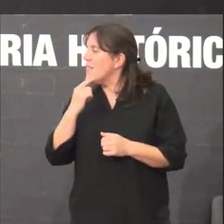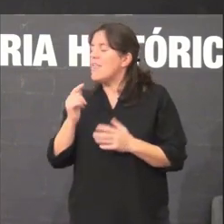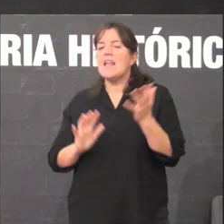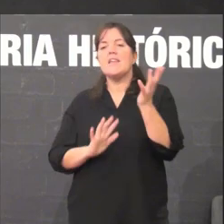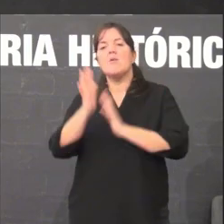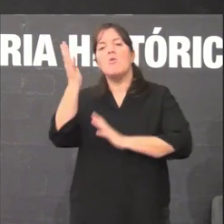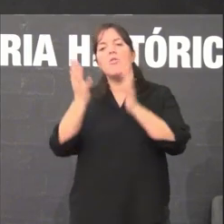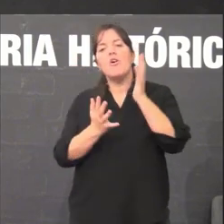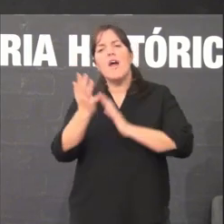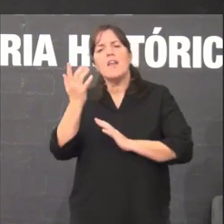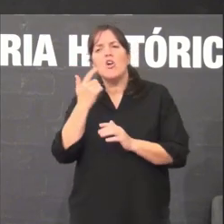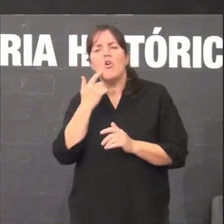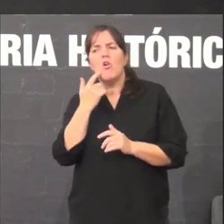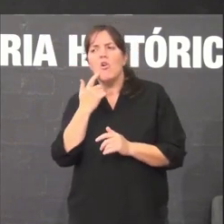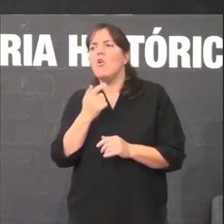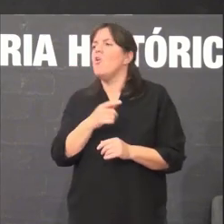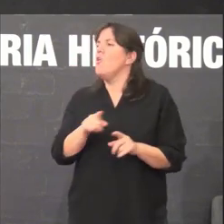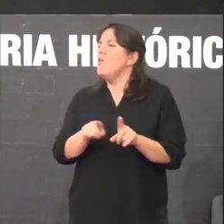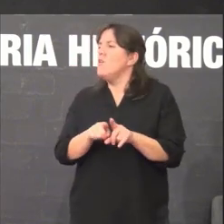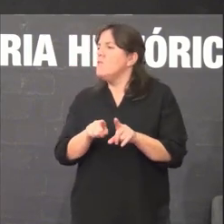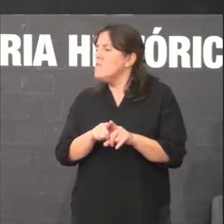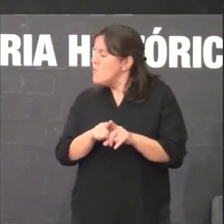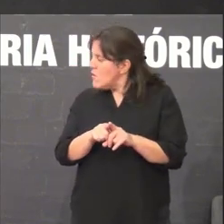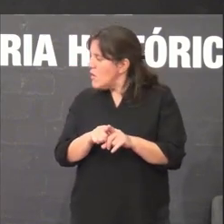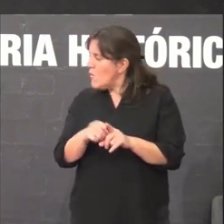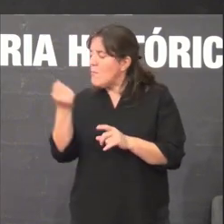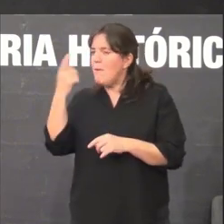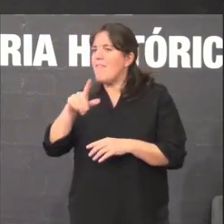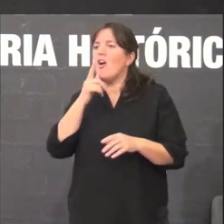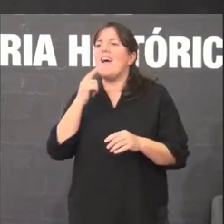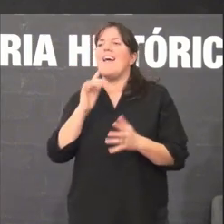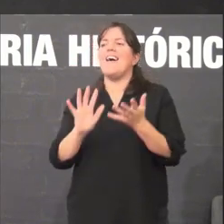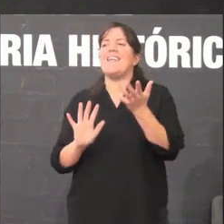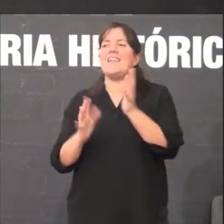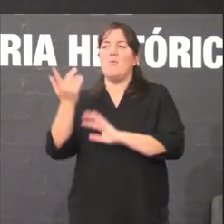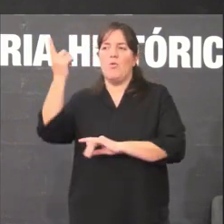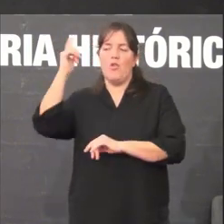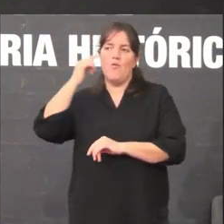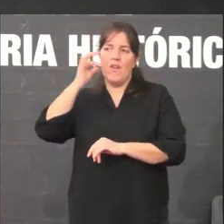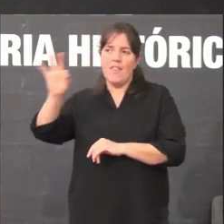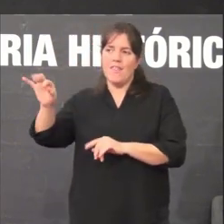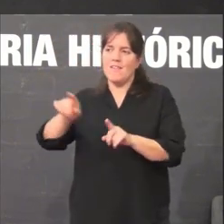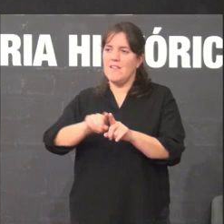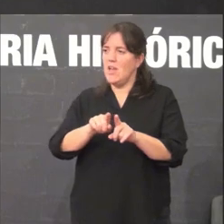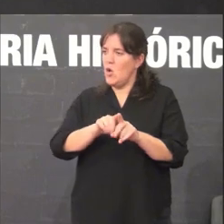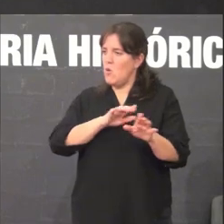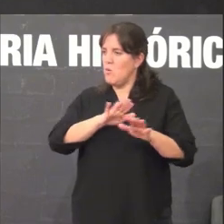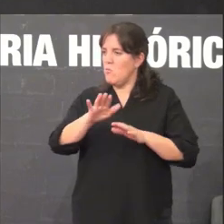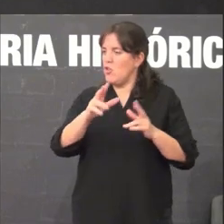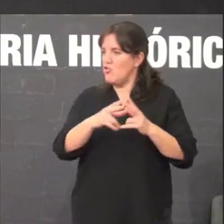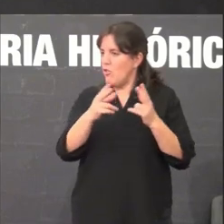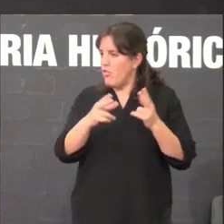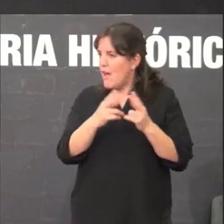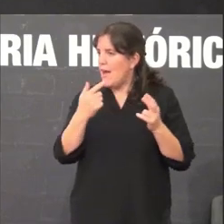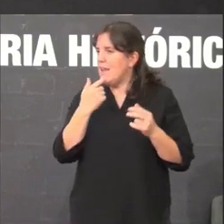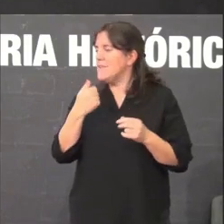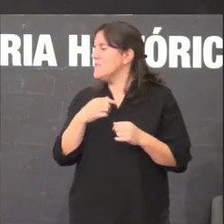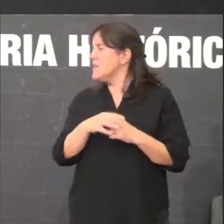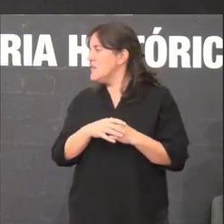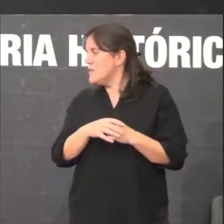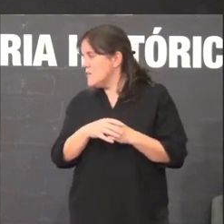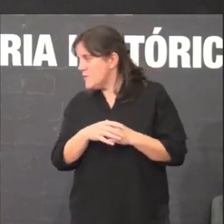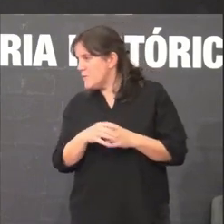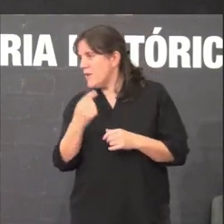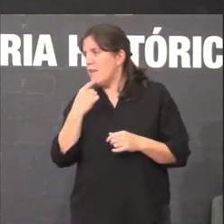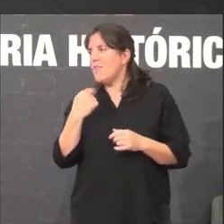muitas vezes foi analisado, inclusivamente, a Revolução Francesa. Como um momento de conflitos sociais, de confusão, de falta de ordem,